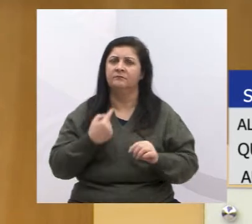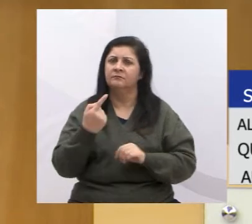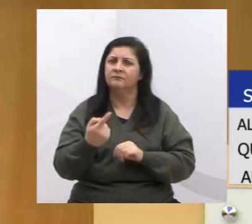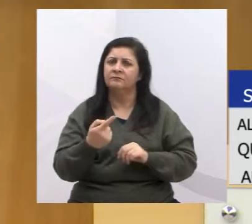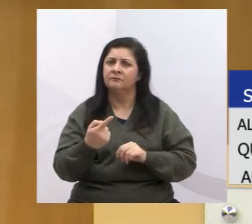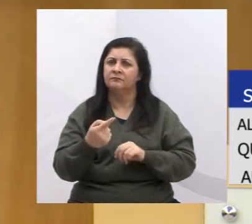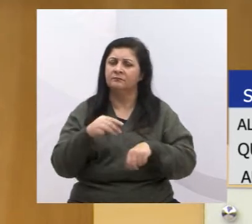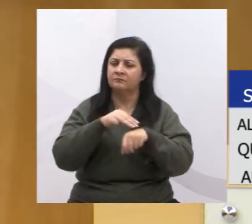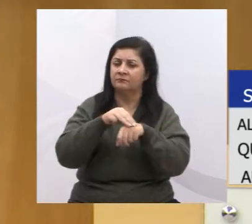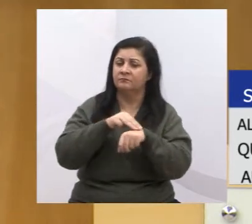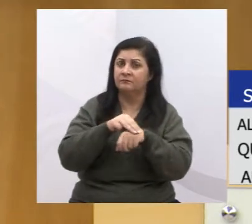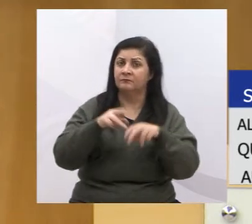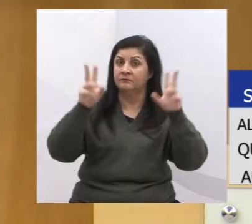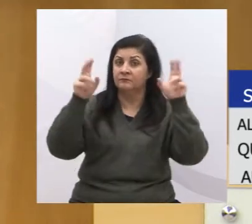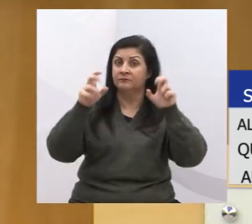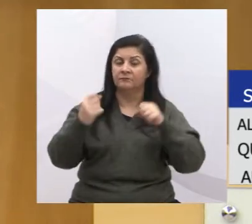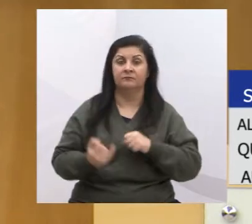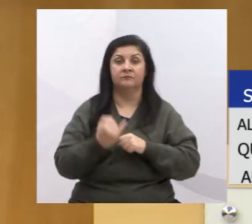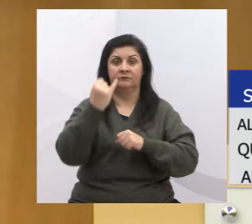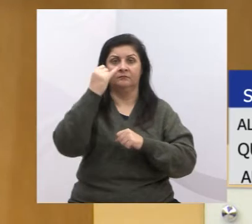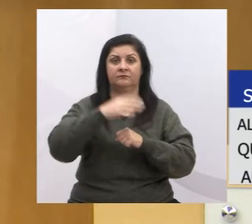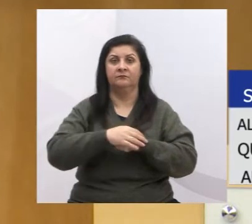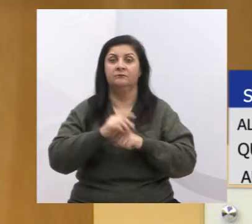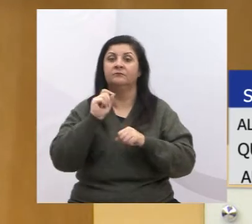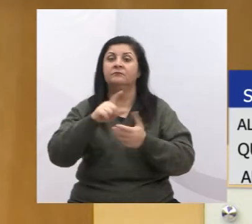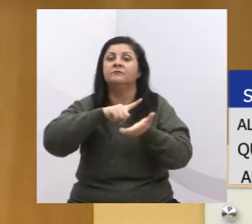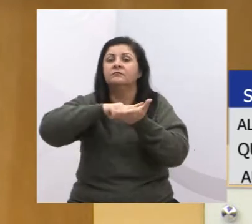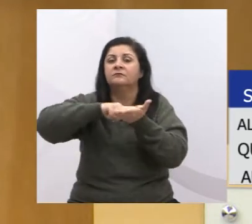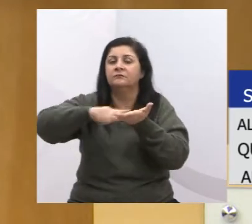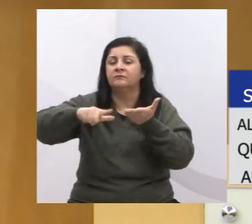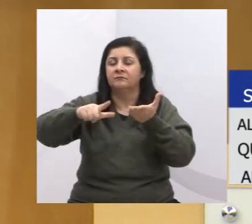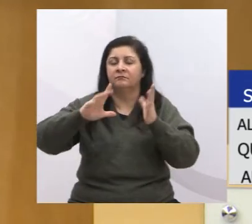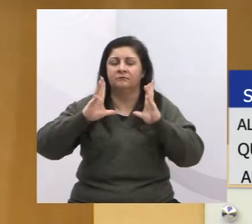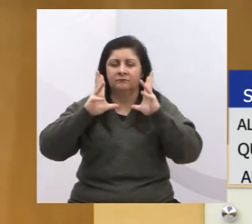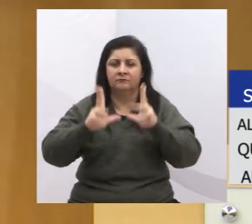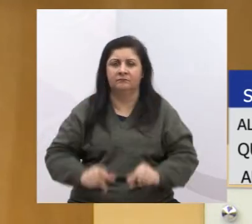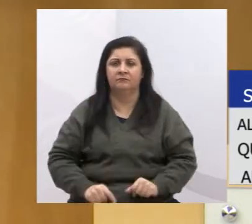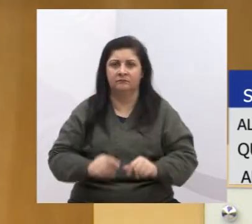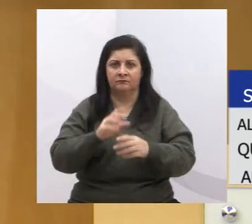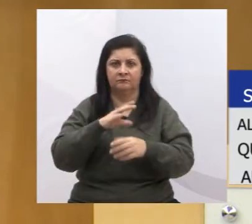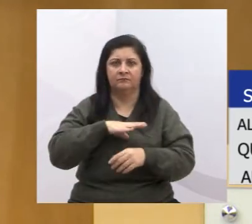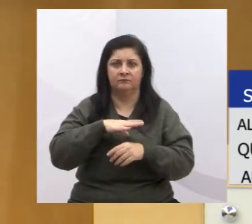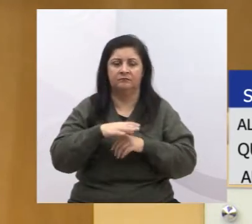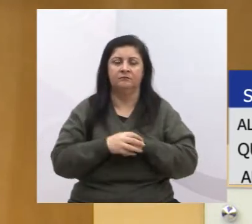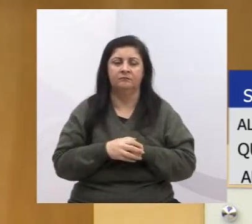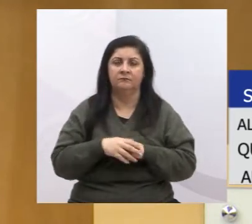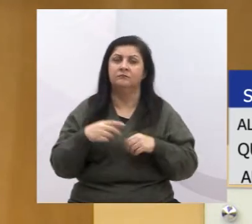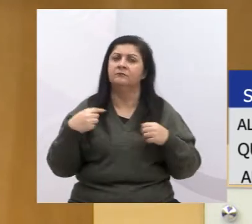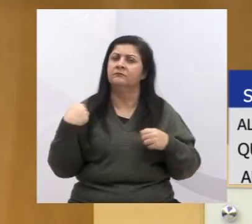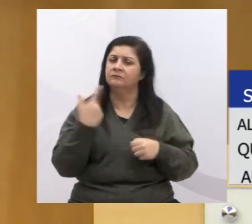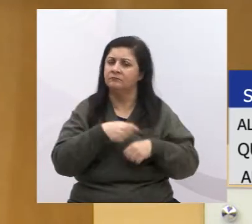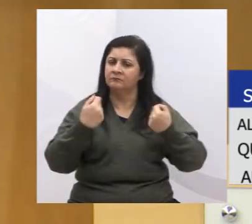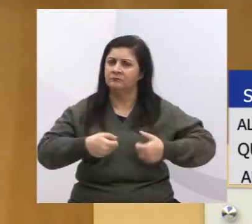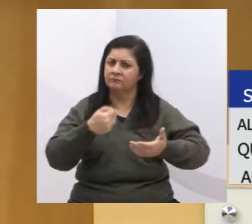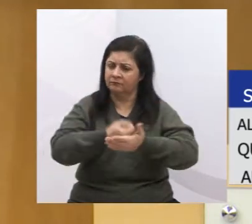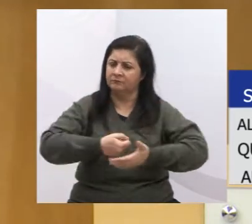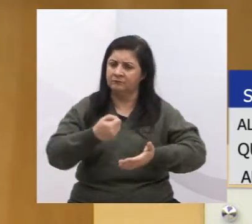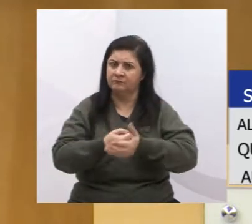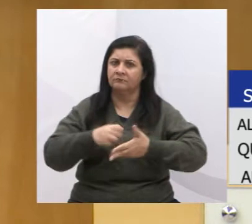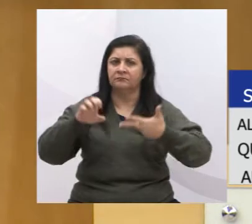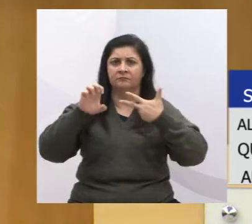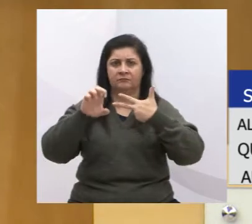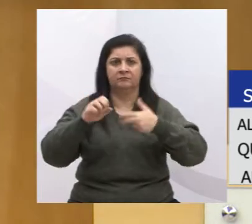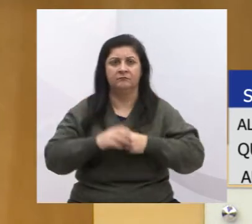tema que é extremamente importante, que é a limpeza da nossa cidade. A gente precisa cobrar a responsabilidade do poder público. Os